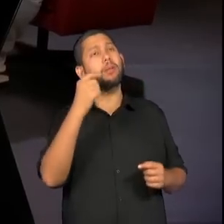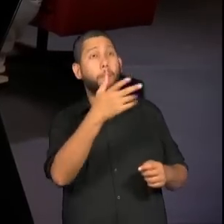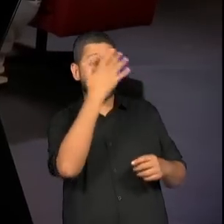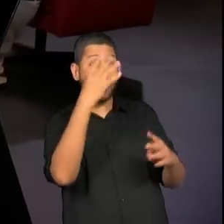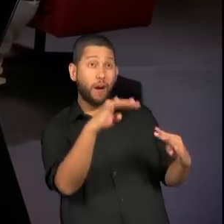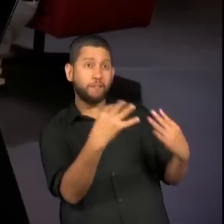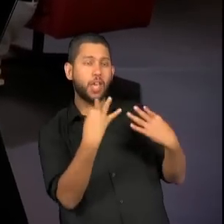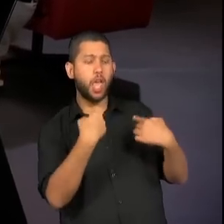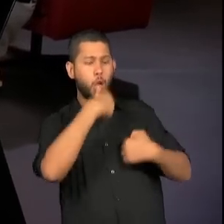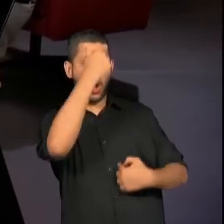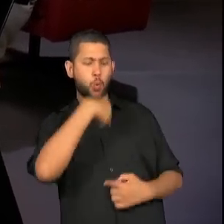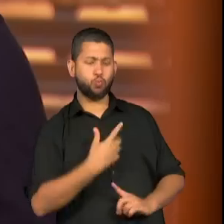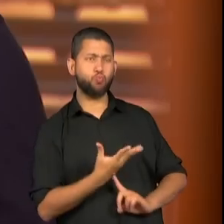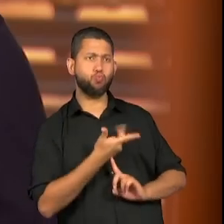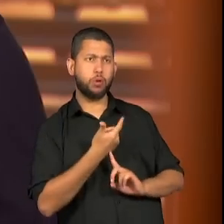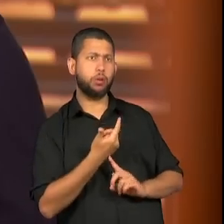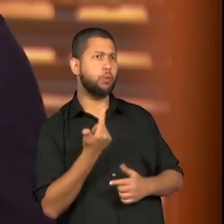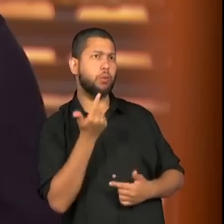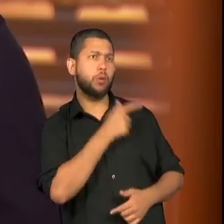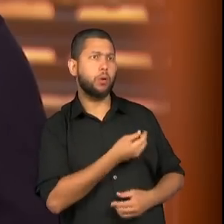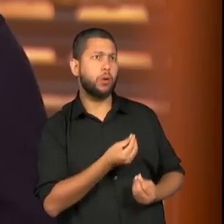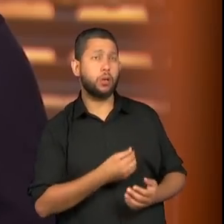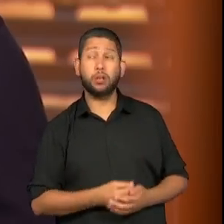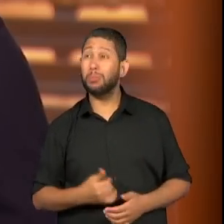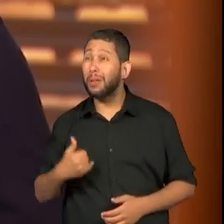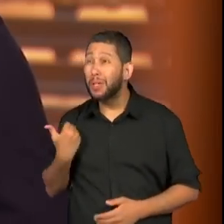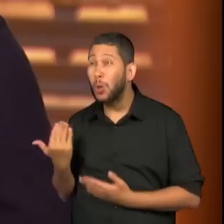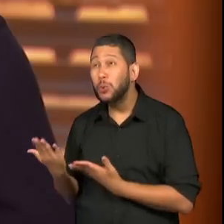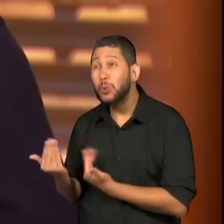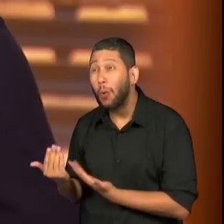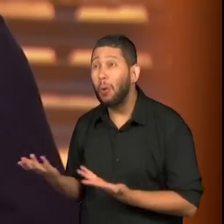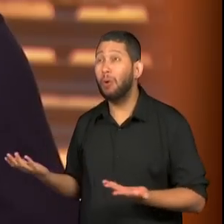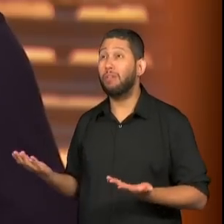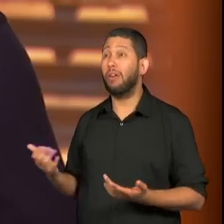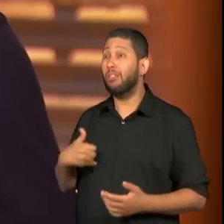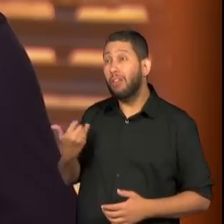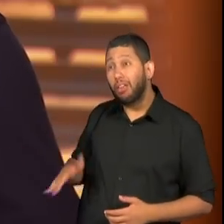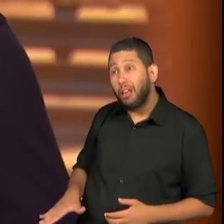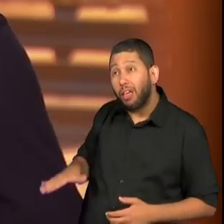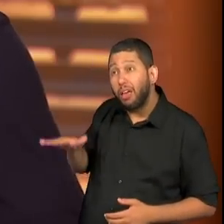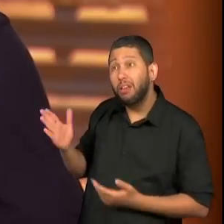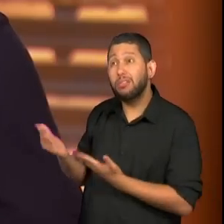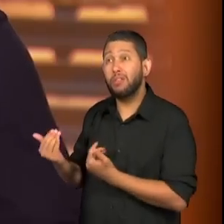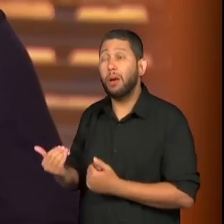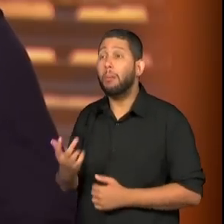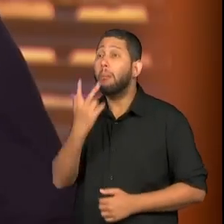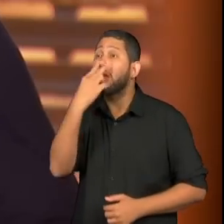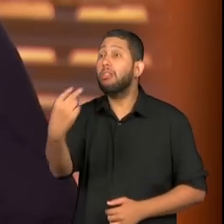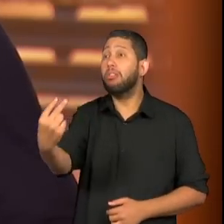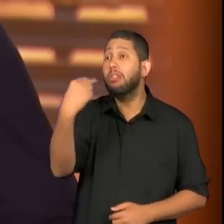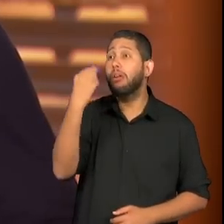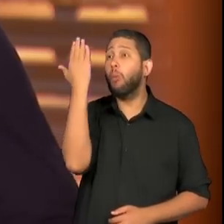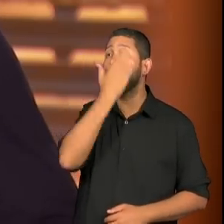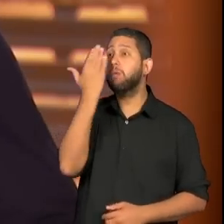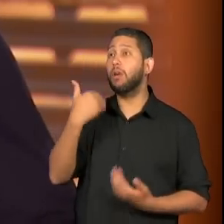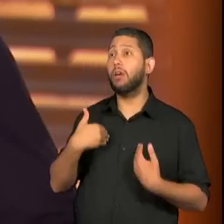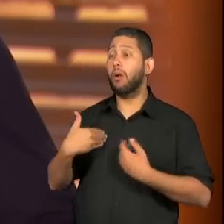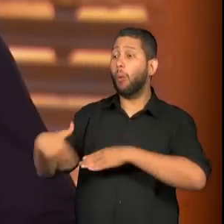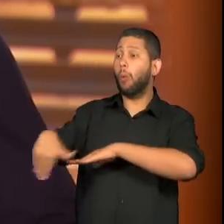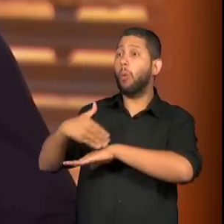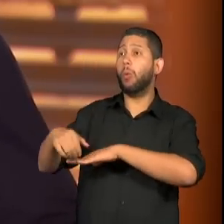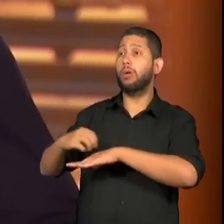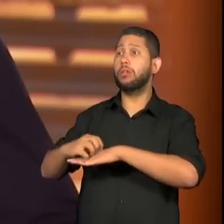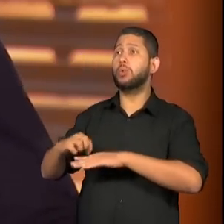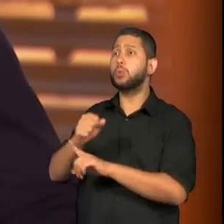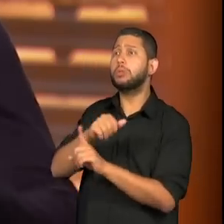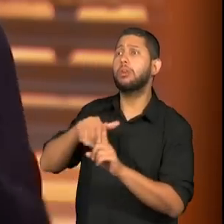sua arte. Eu passei a minha juventude e minha infância inteira invisível. Pô, ser invisível na rua, na sociedade,